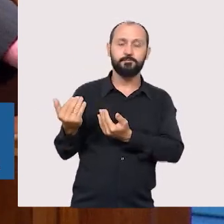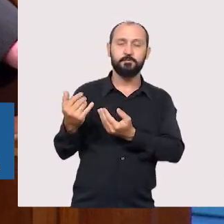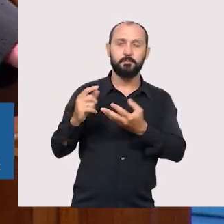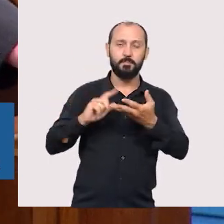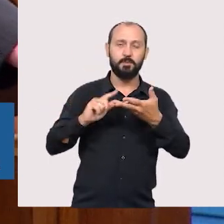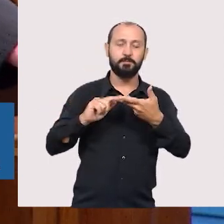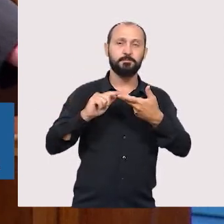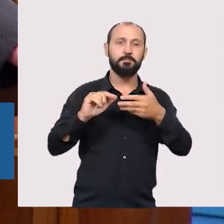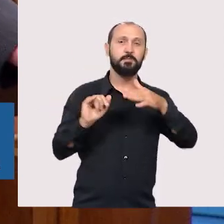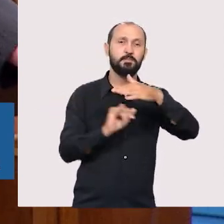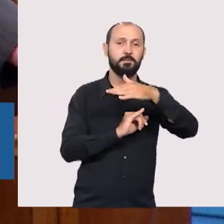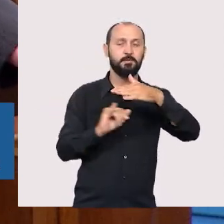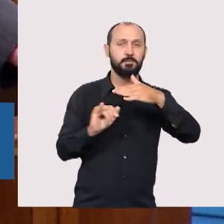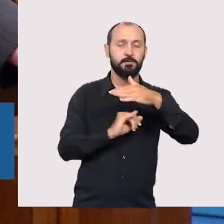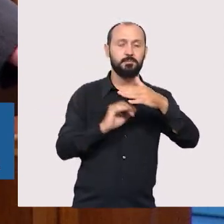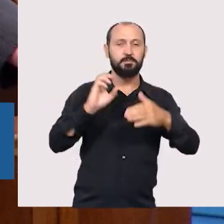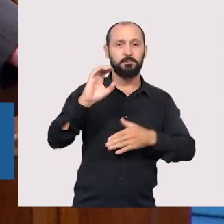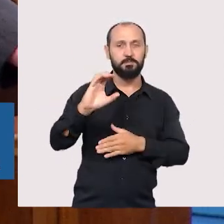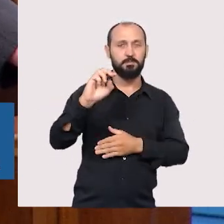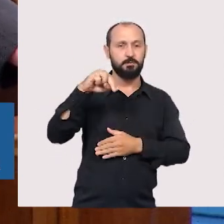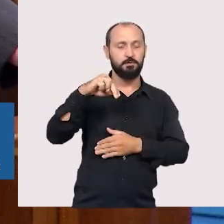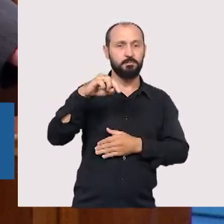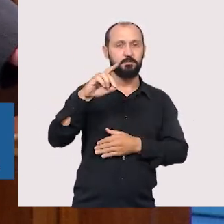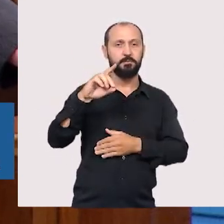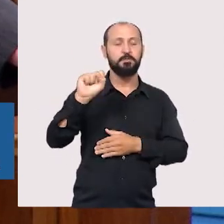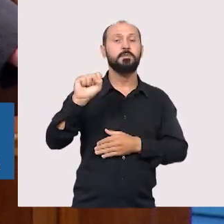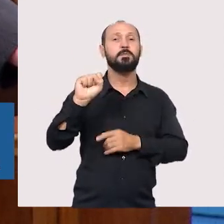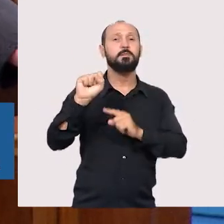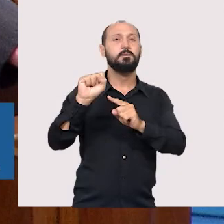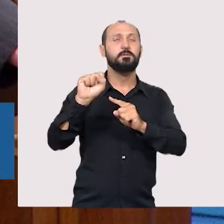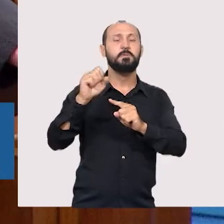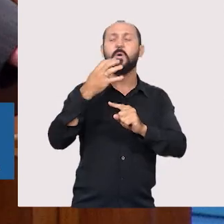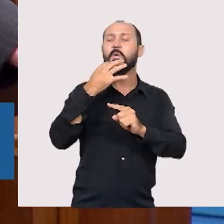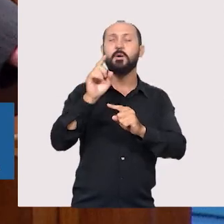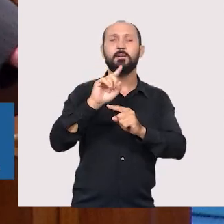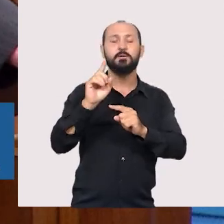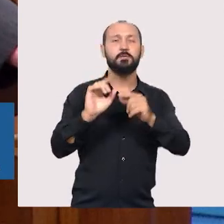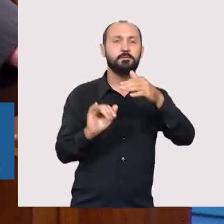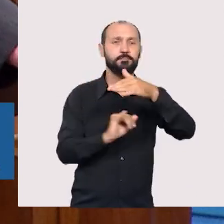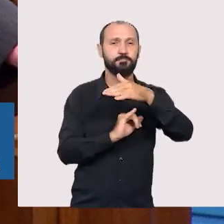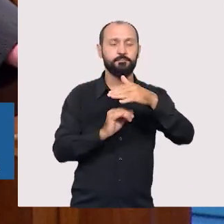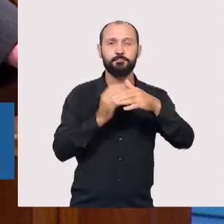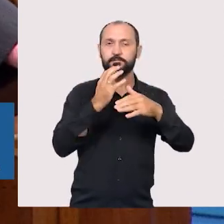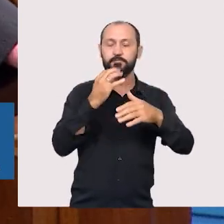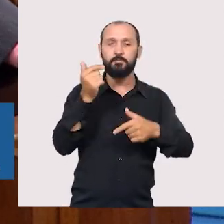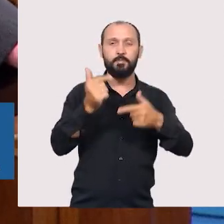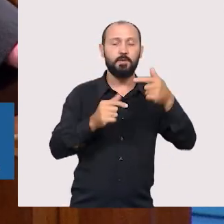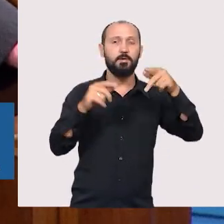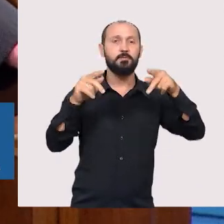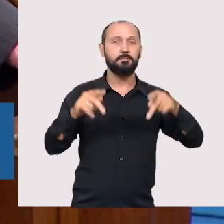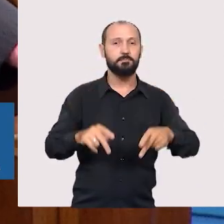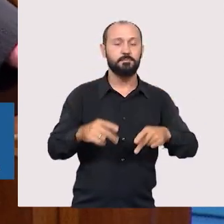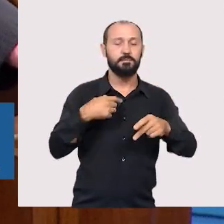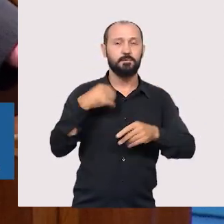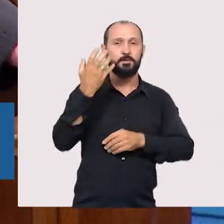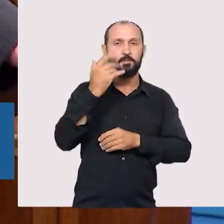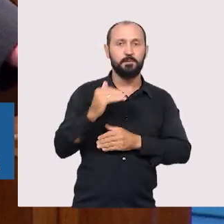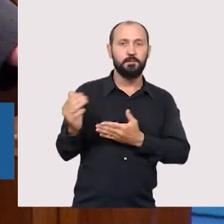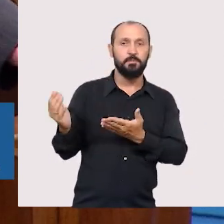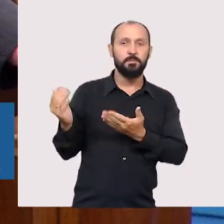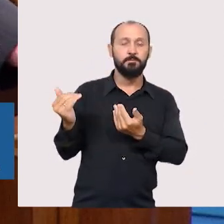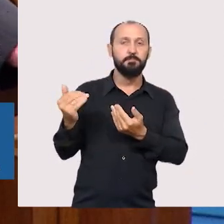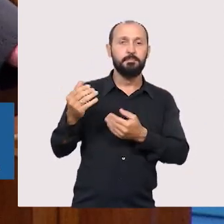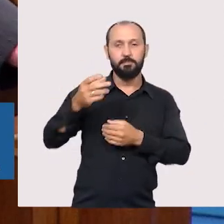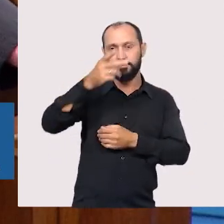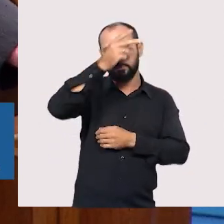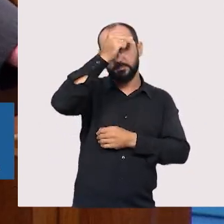infância e juventude por pelo menos 3 instituições credenciadas no CMDCA. O CMDCA, para quem não sabe, é o órgão responsável pela política